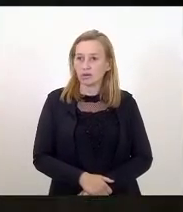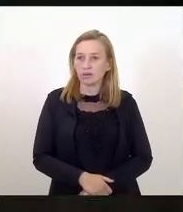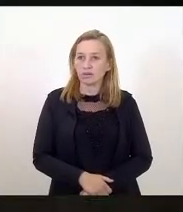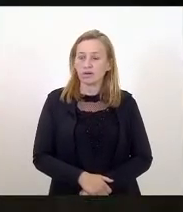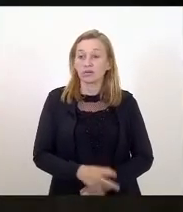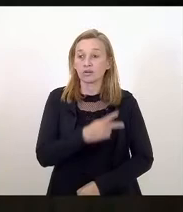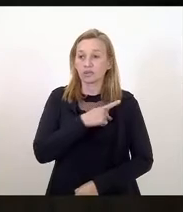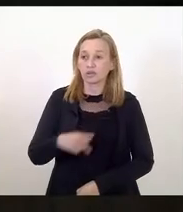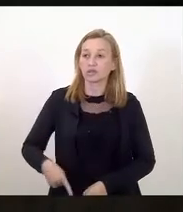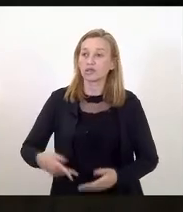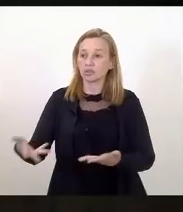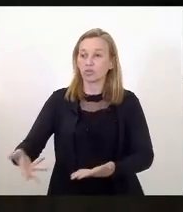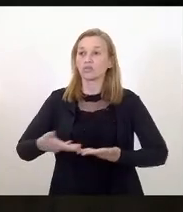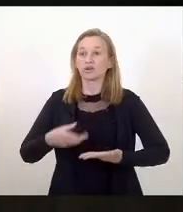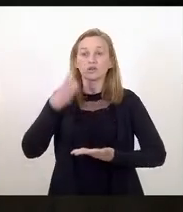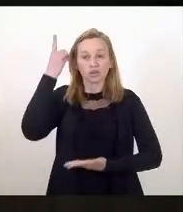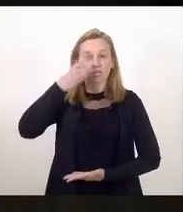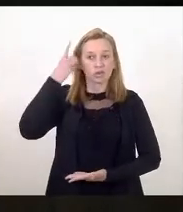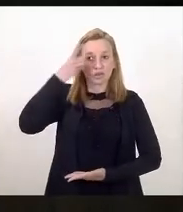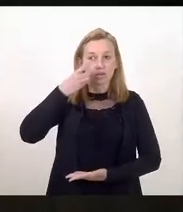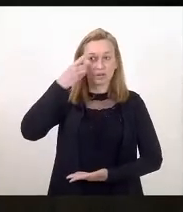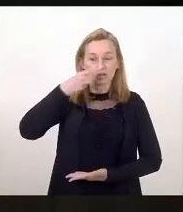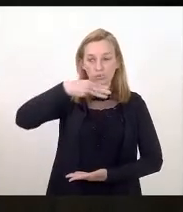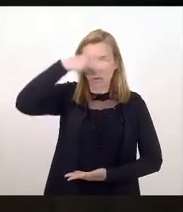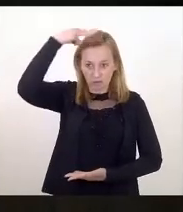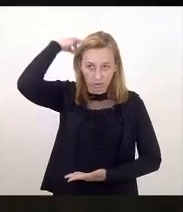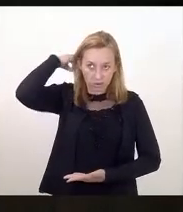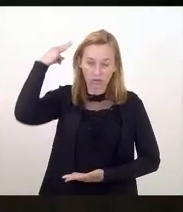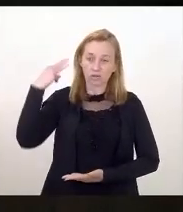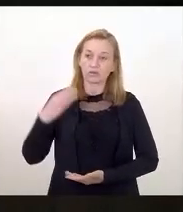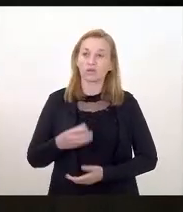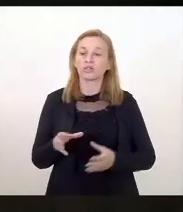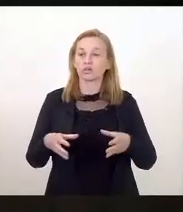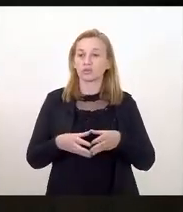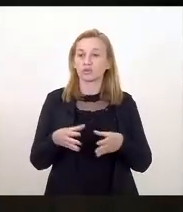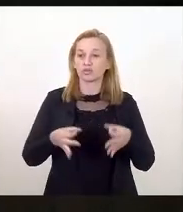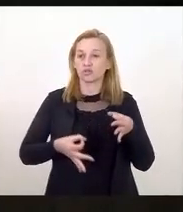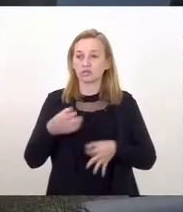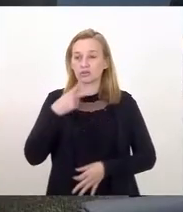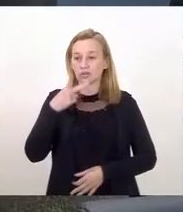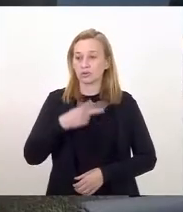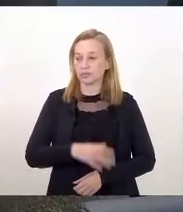Presidência, convido o deputado Márcio Pacheco para emitir parecer pela Comissão de Constituição e Justiça.